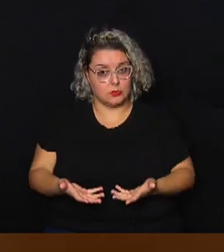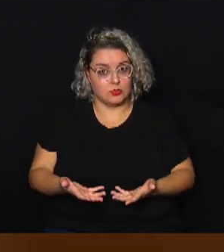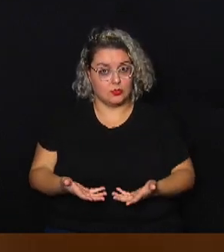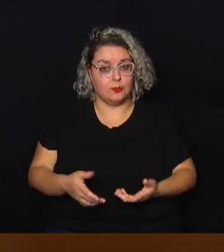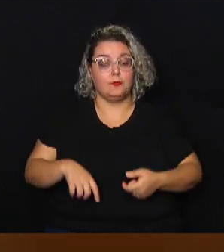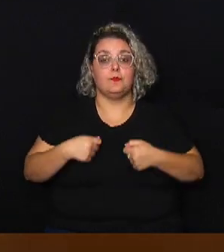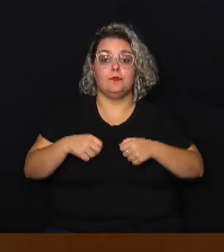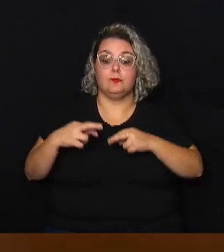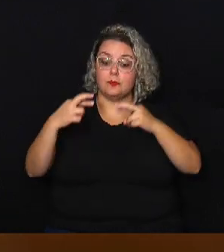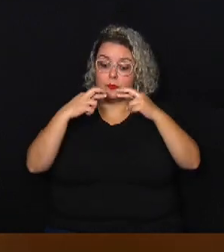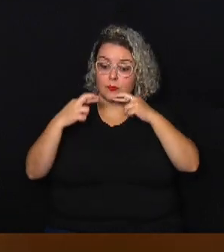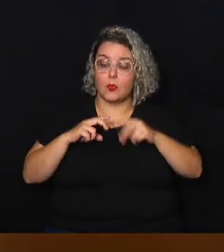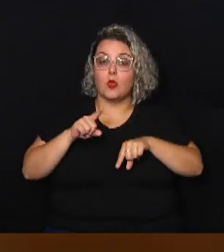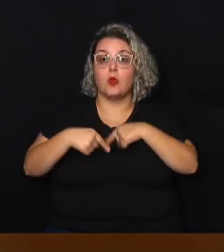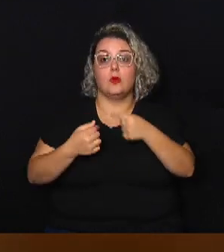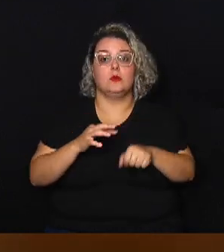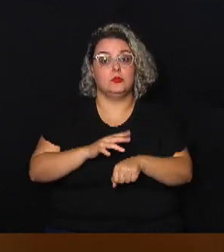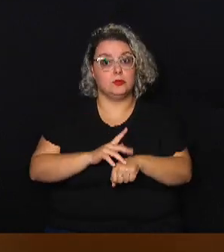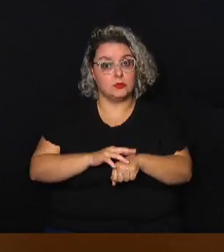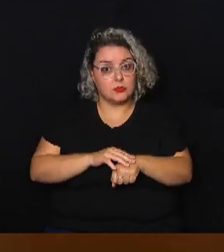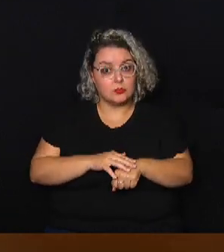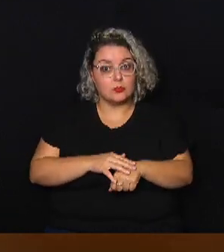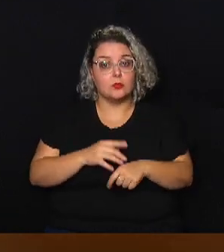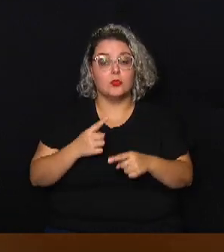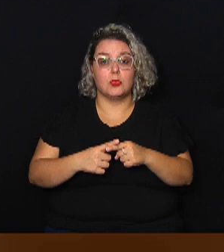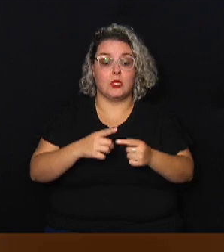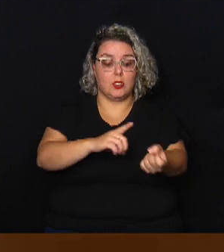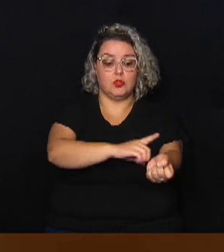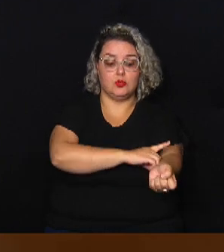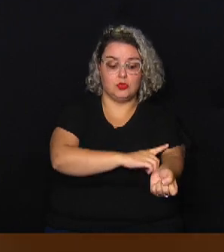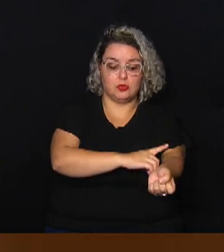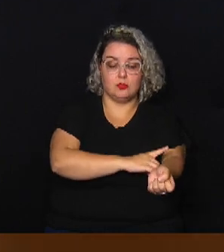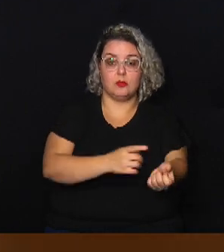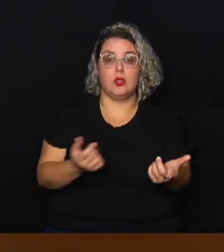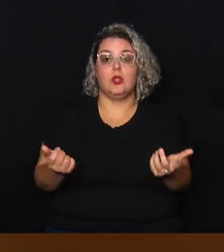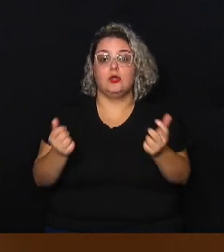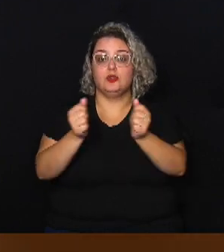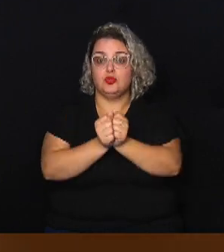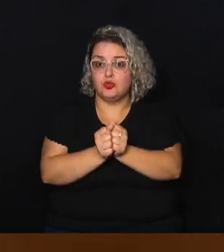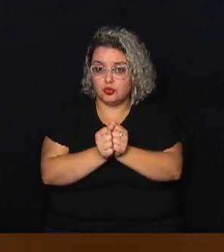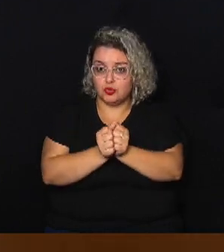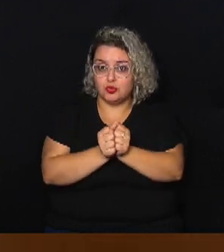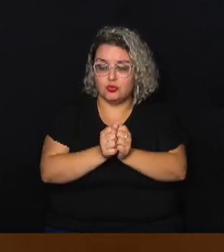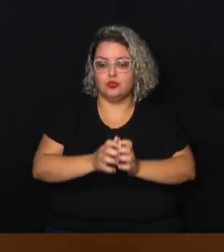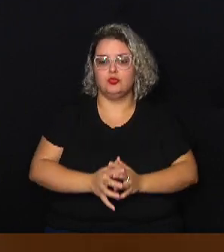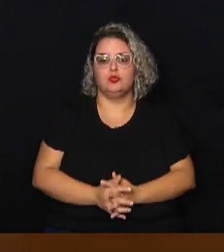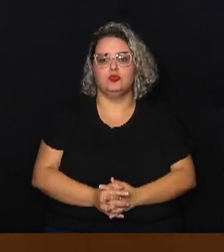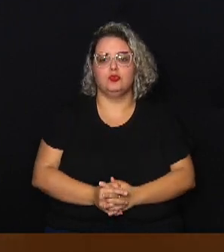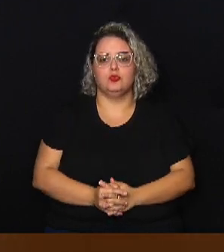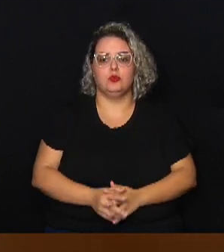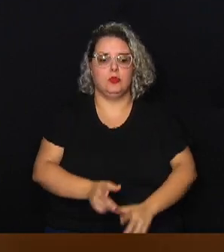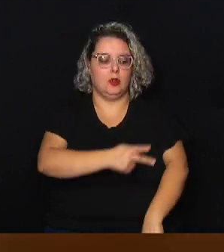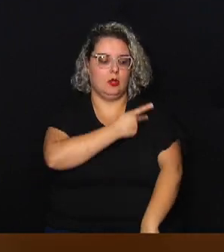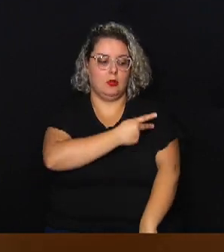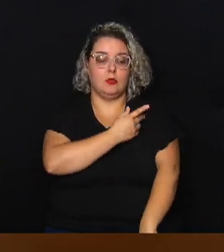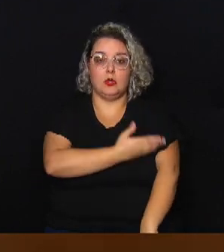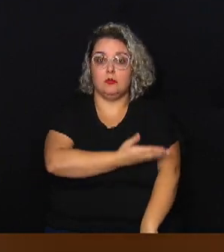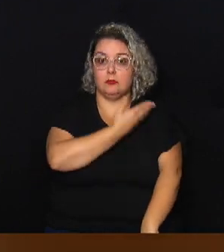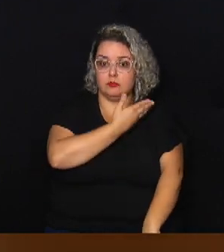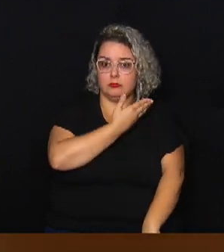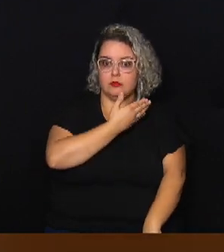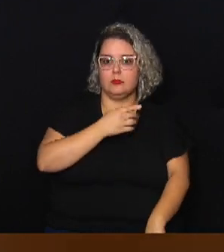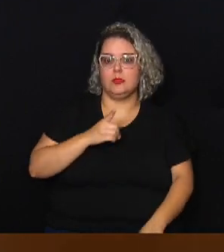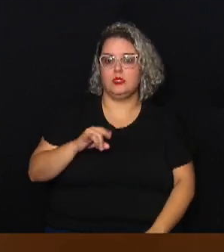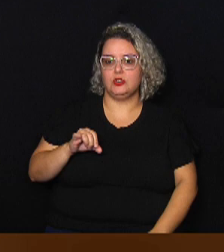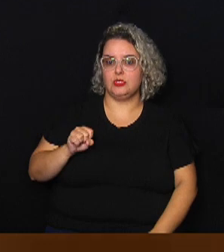ver se não tem outras doenças, porque geralmente a diabetes ela está associada à pressão alta, dislipidemia,